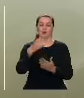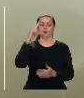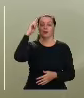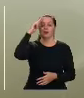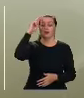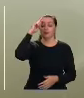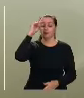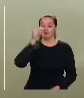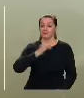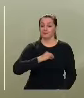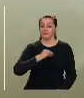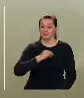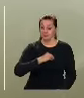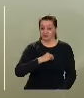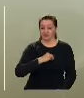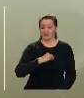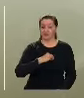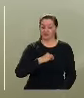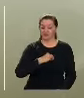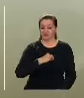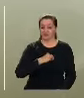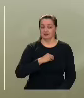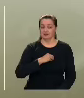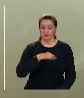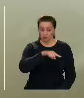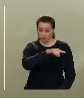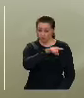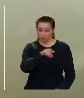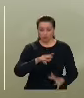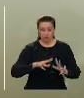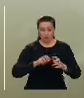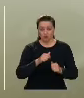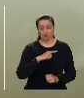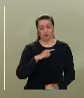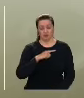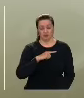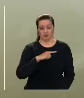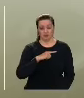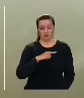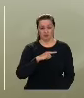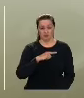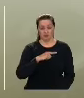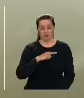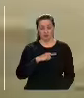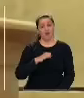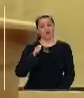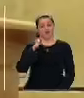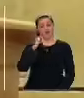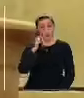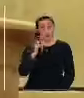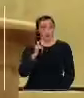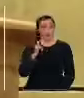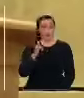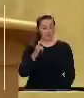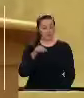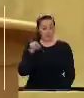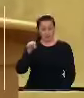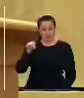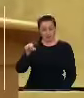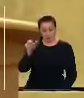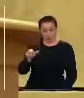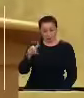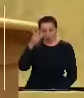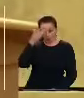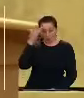dos seus pecados. E eu vou dizer uma coisa para vocês: aqueles homens religiosos que criaram aquela